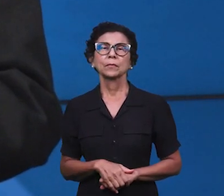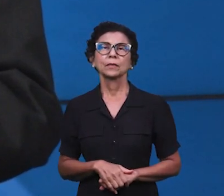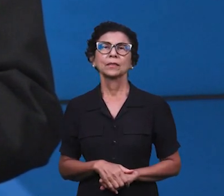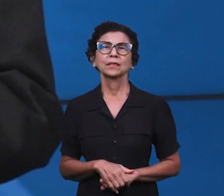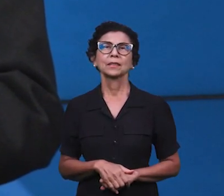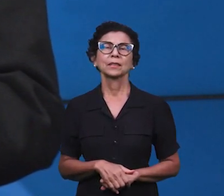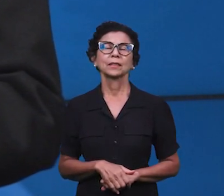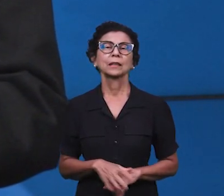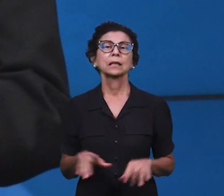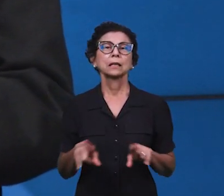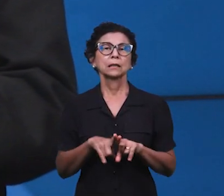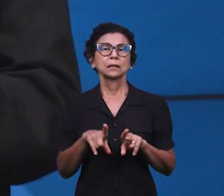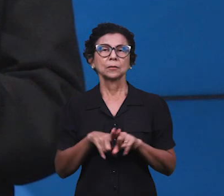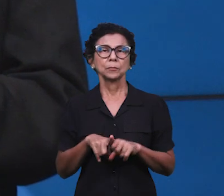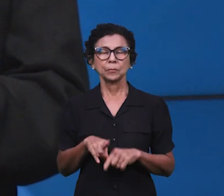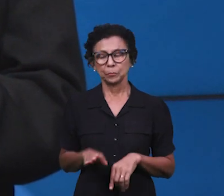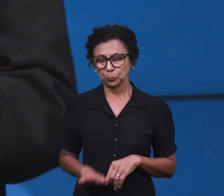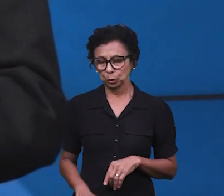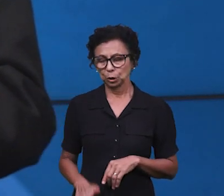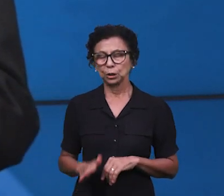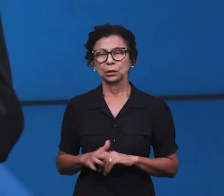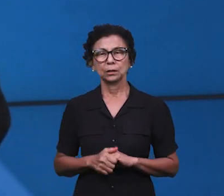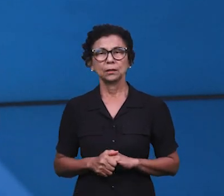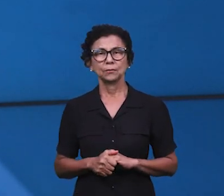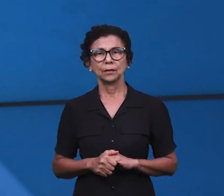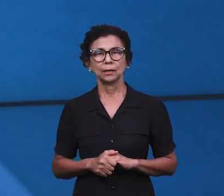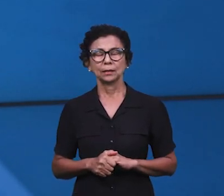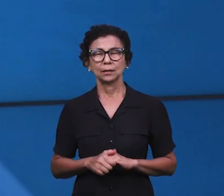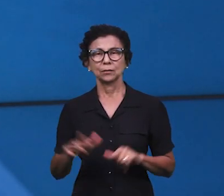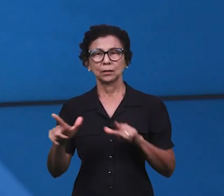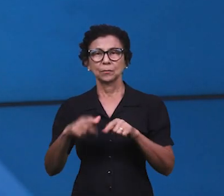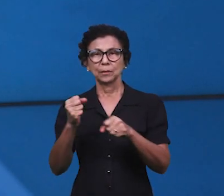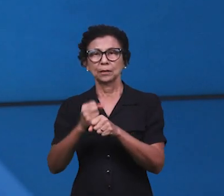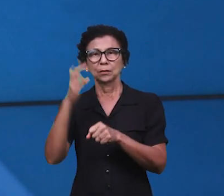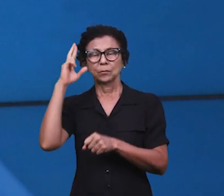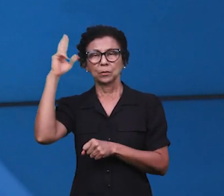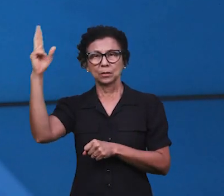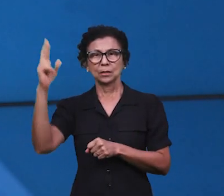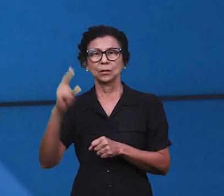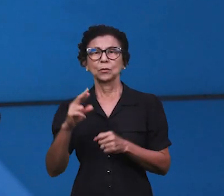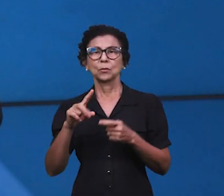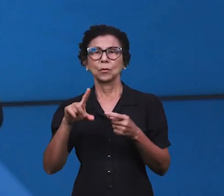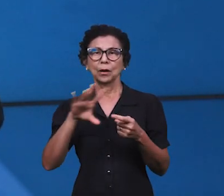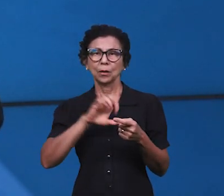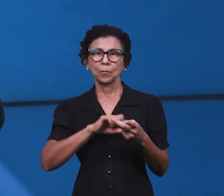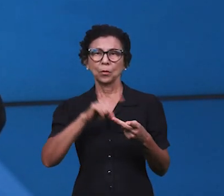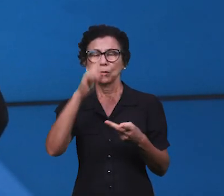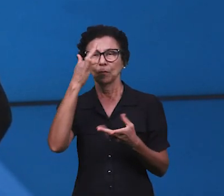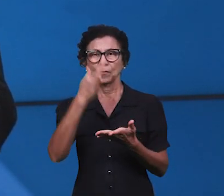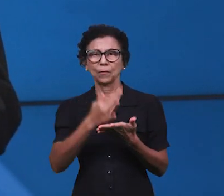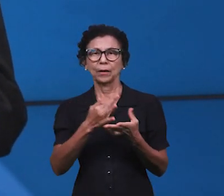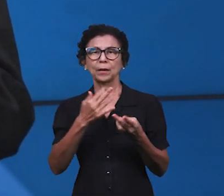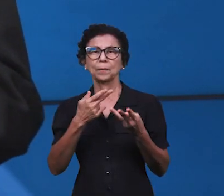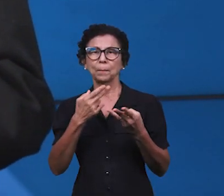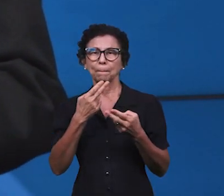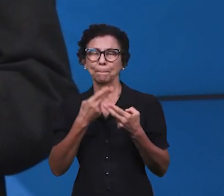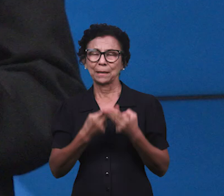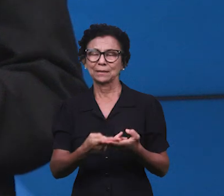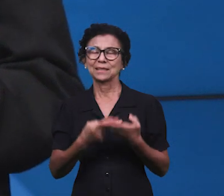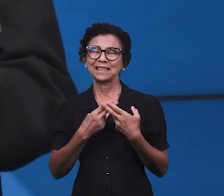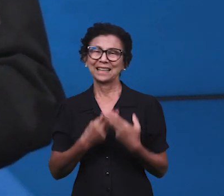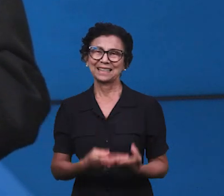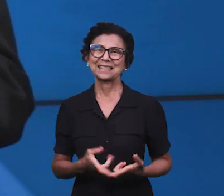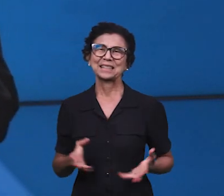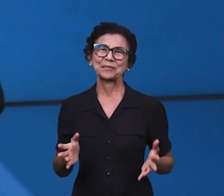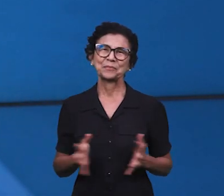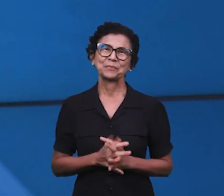ela fala exatamente que o trabalho foi feito com amor, com fé e com paciência, os irmãos fiéis da igreja de Tiatira.